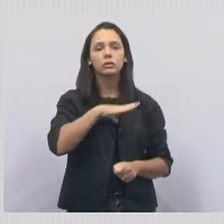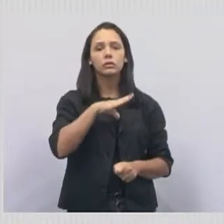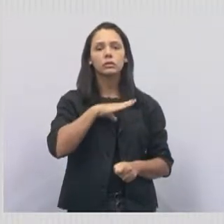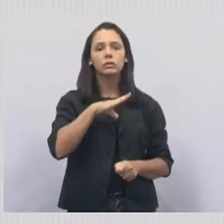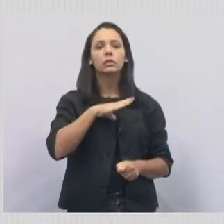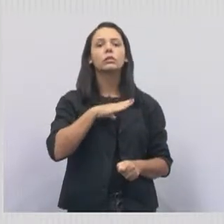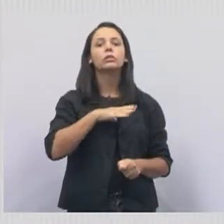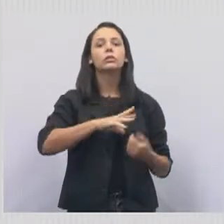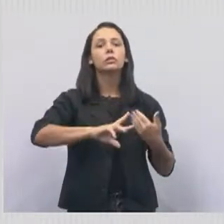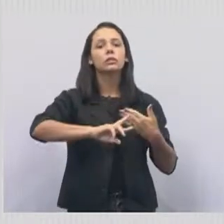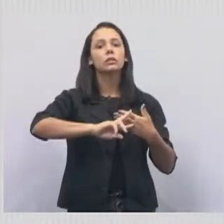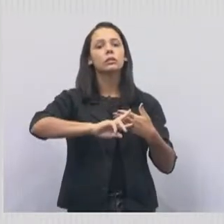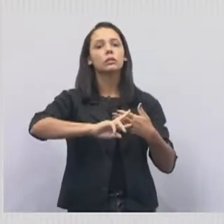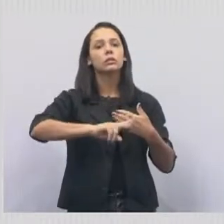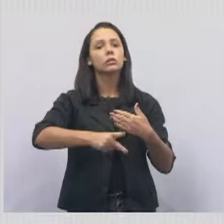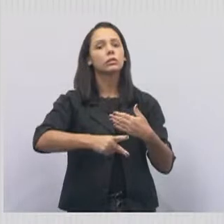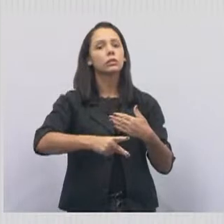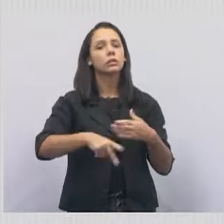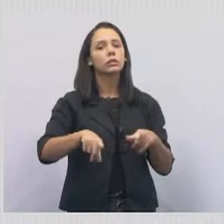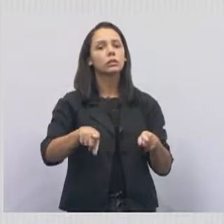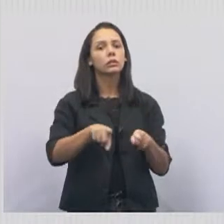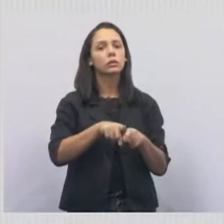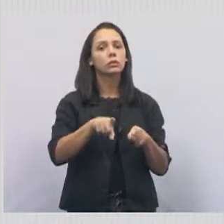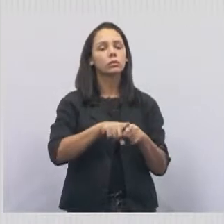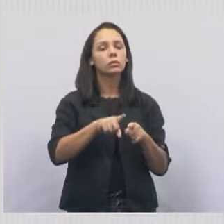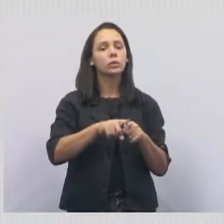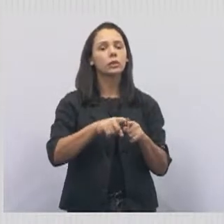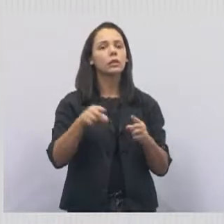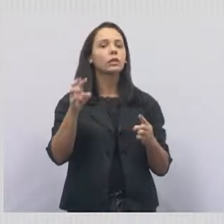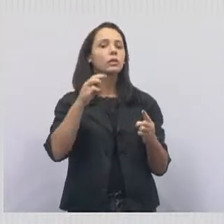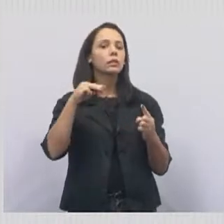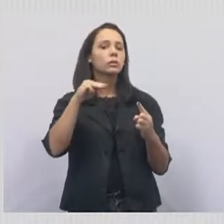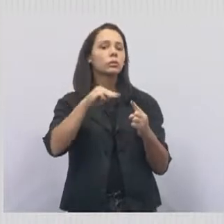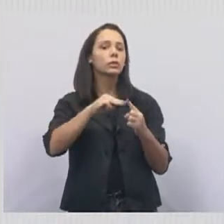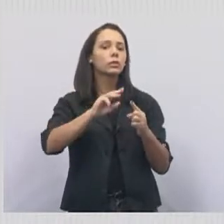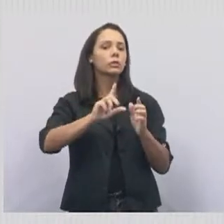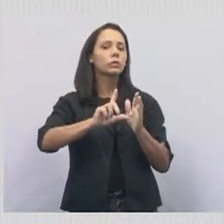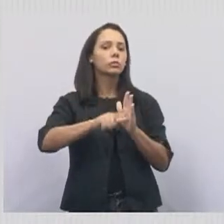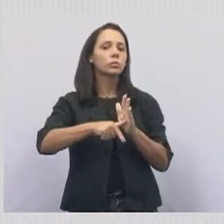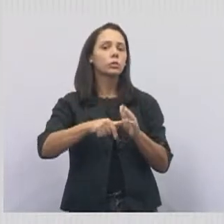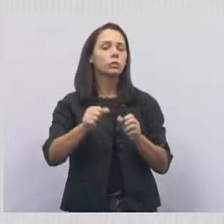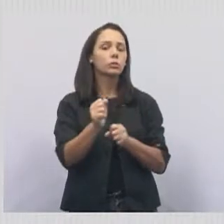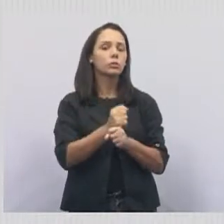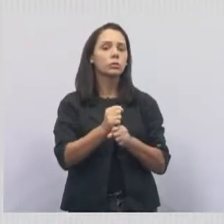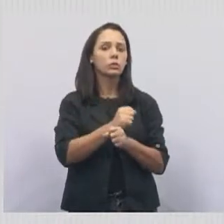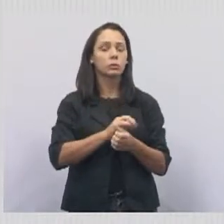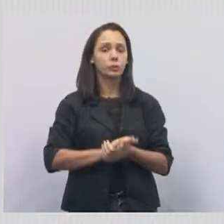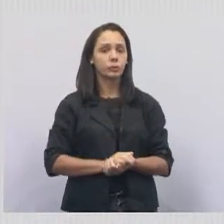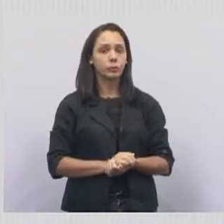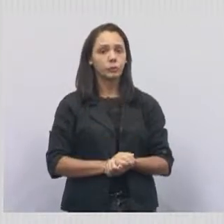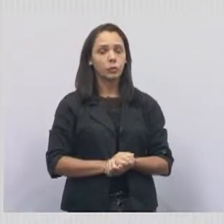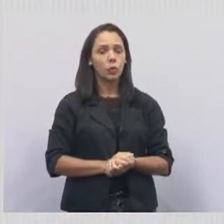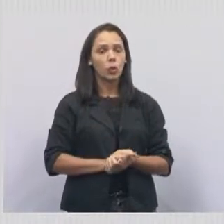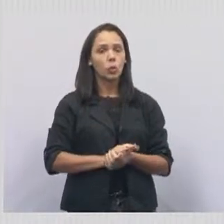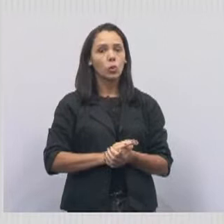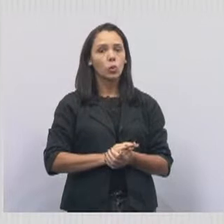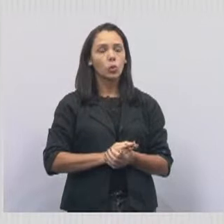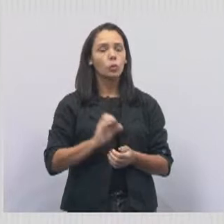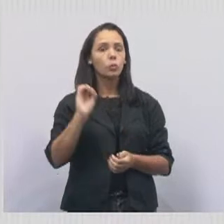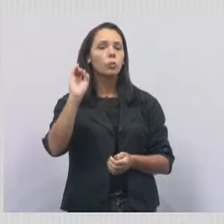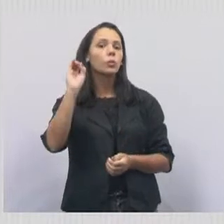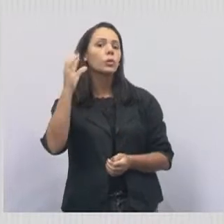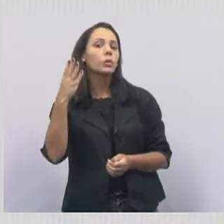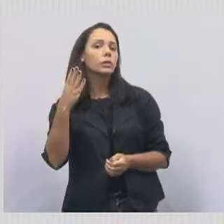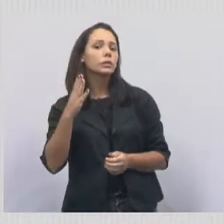os resultados alcançados e as metas para o ano seguinte a semana acontecerá todos os anos na segunda